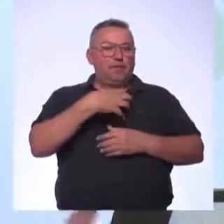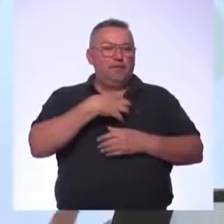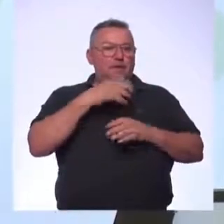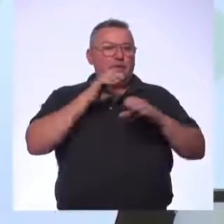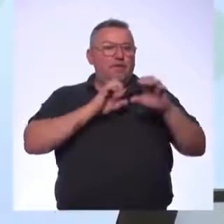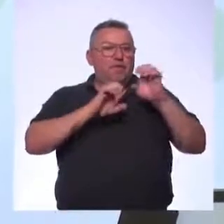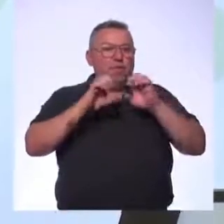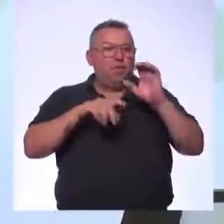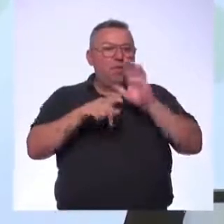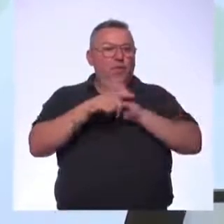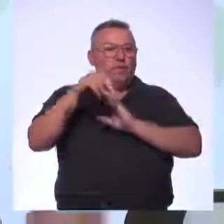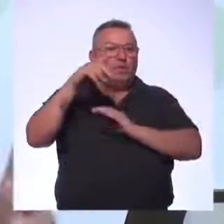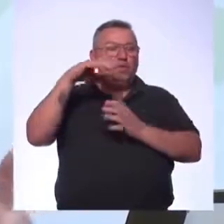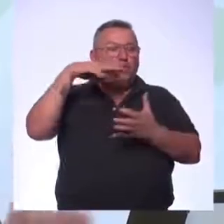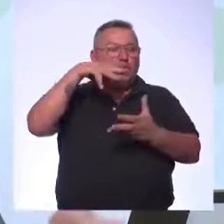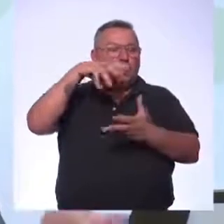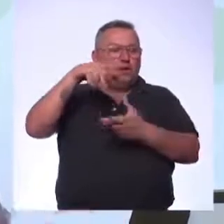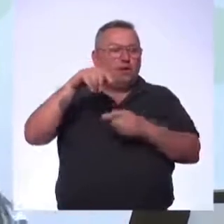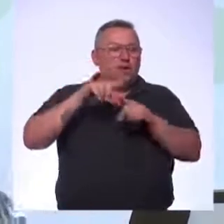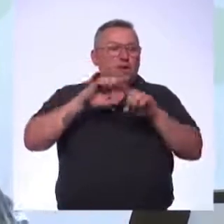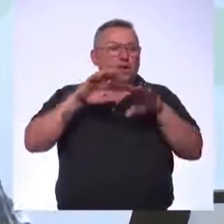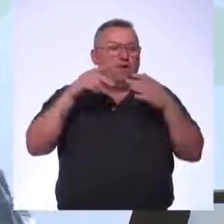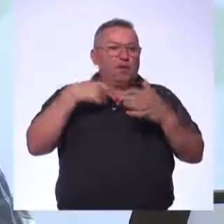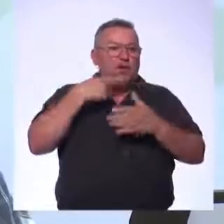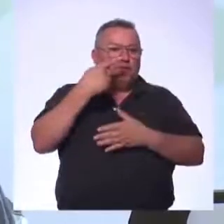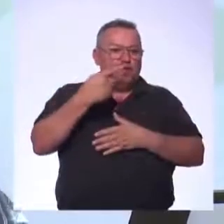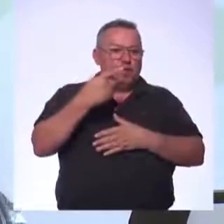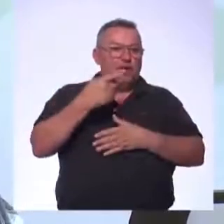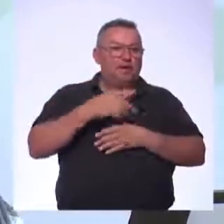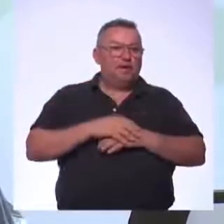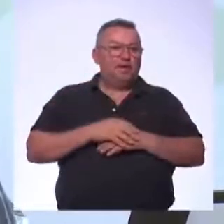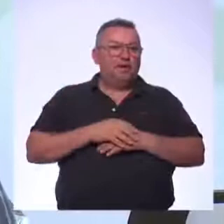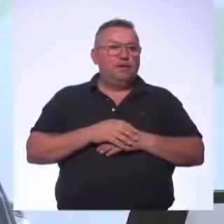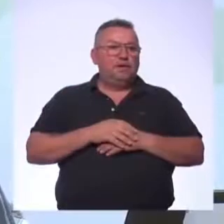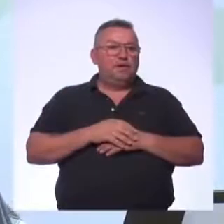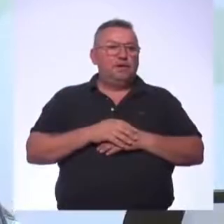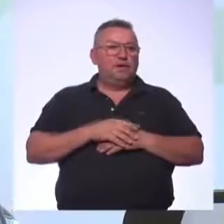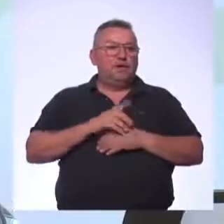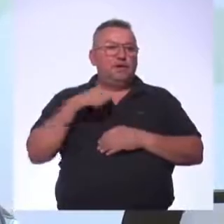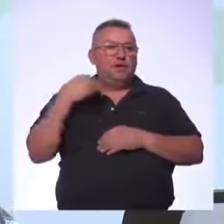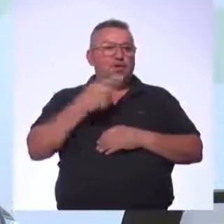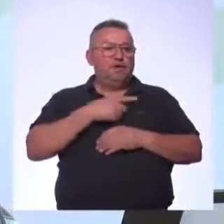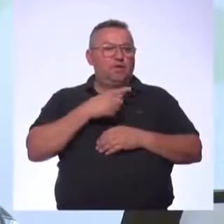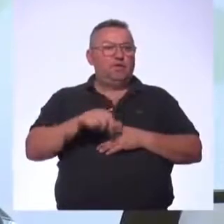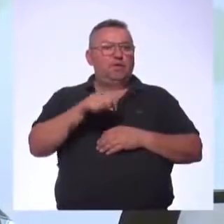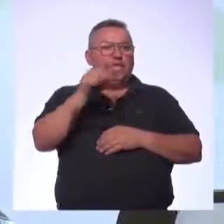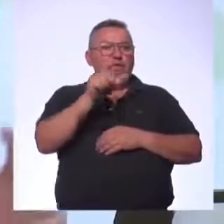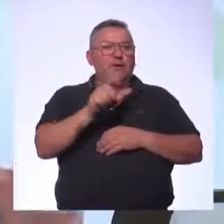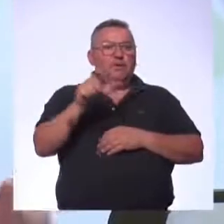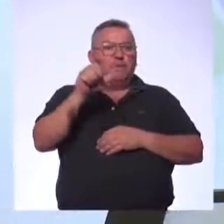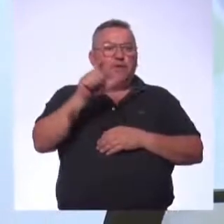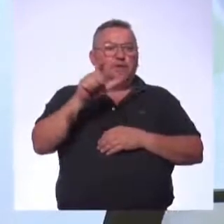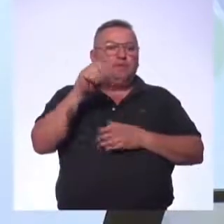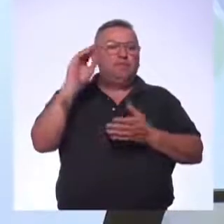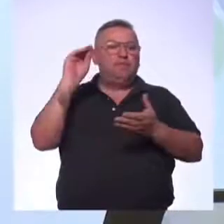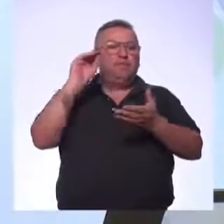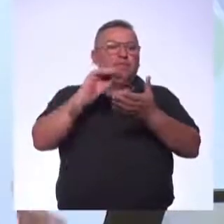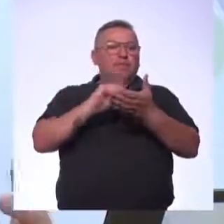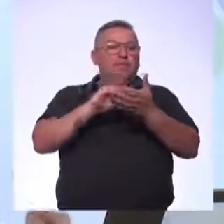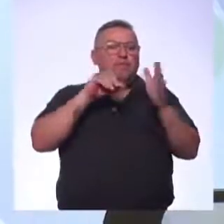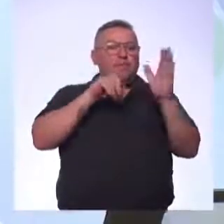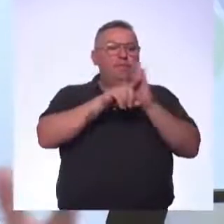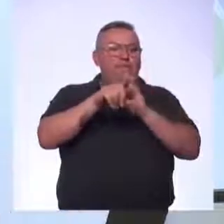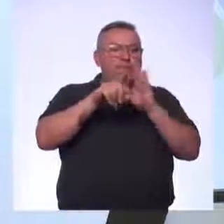estrutura geológica do planeta, né, e quando a gente fala da estrutura geológica do planeta, né, a gente, numa primeira parte, a gente introduz as